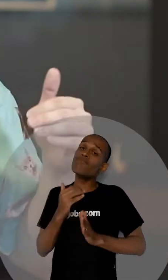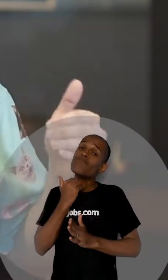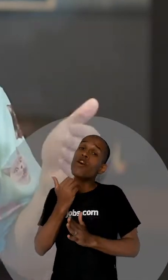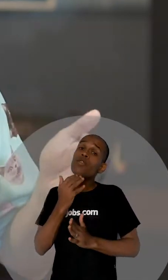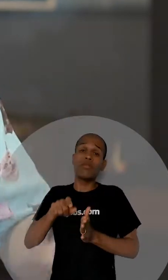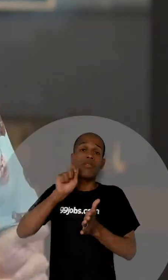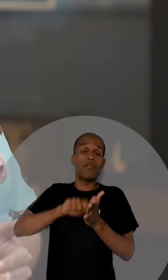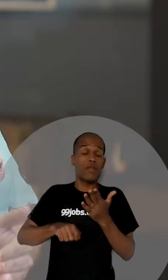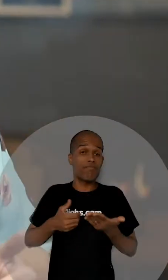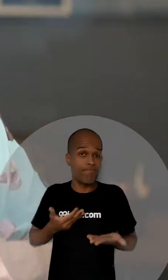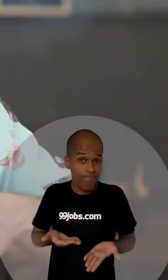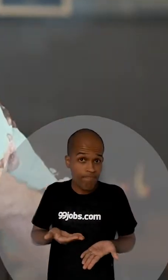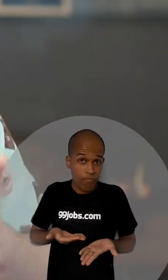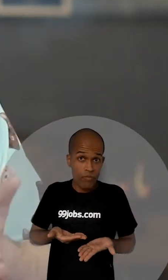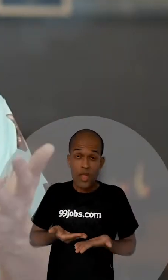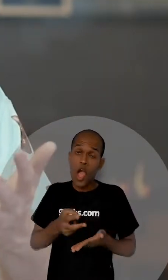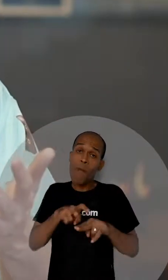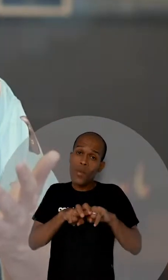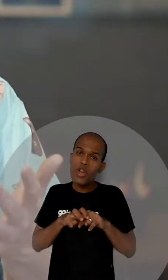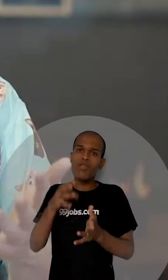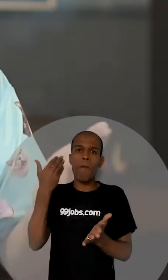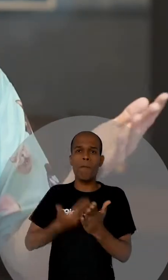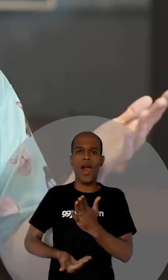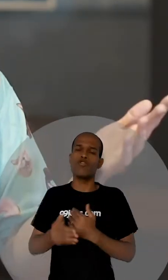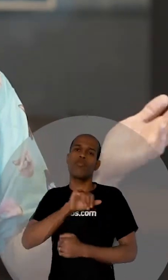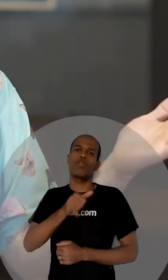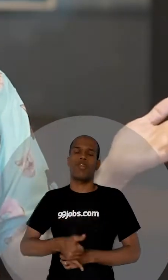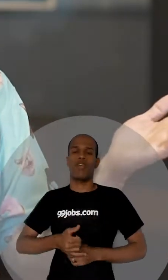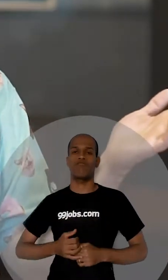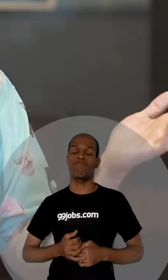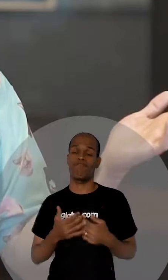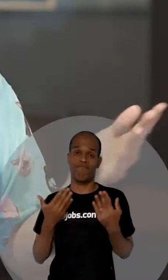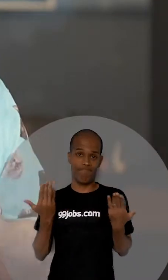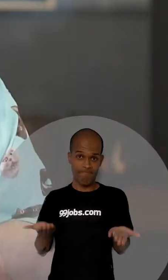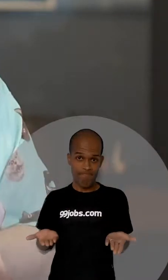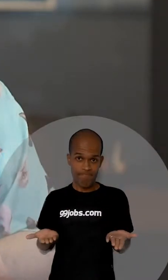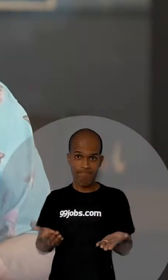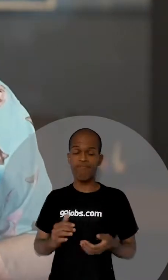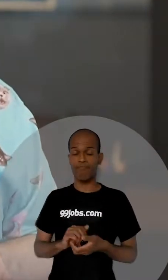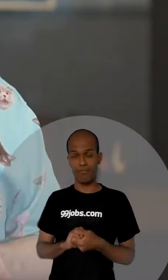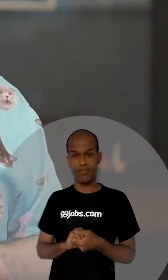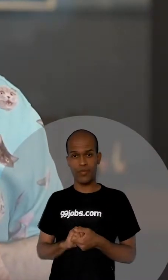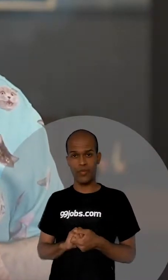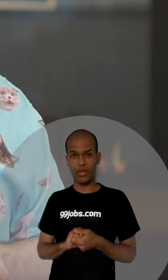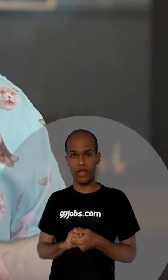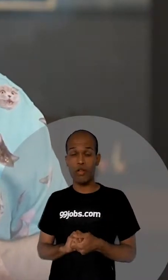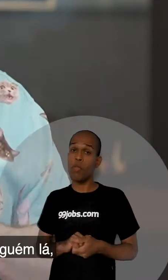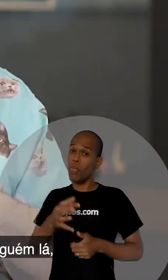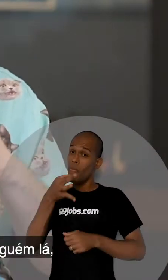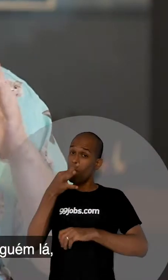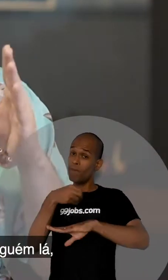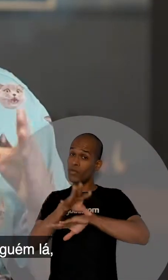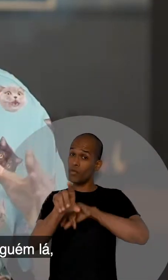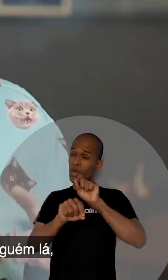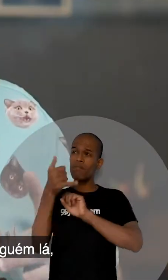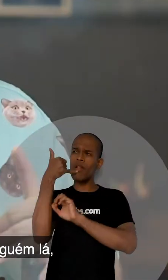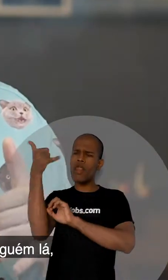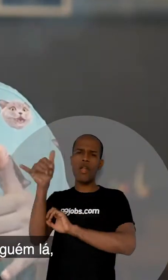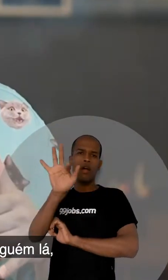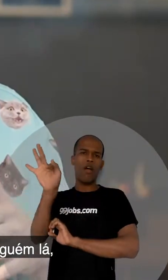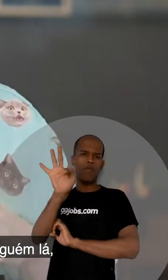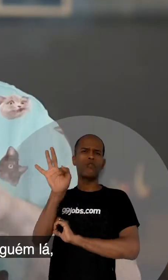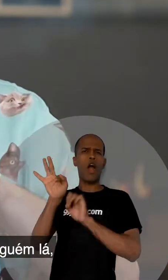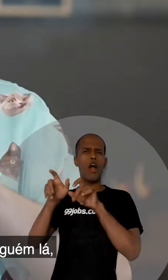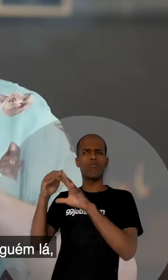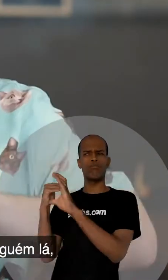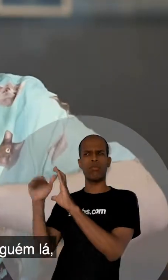não consegue se inscrever e, como consequência, perde uma super oportunidade de trampar em um estágio bacana. A minha dica é: liga